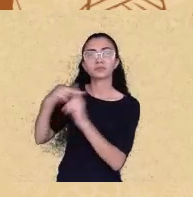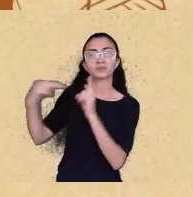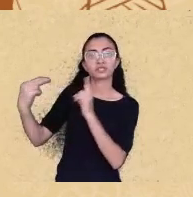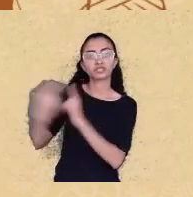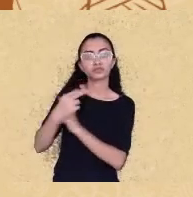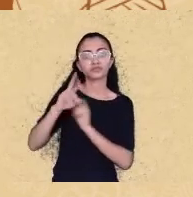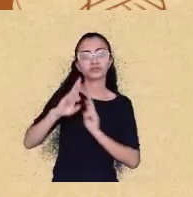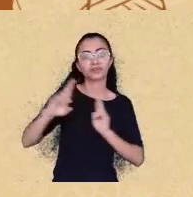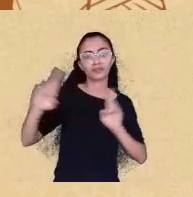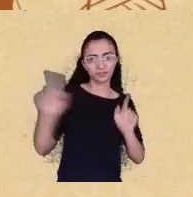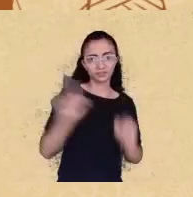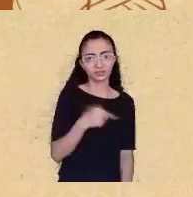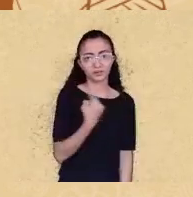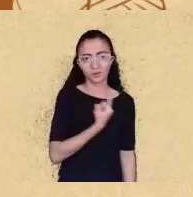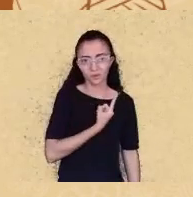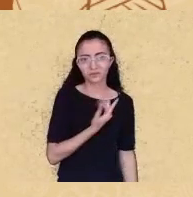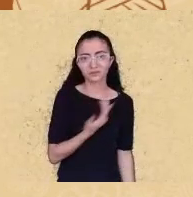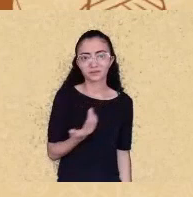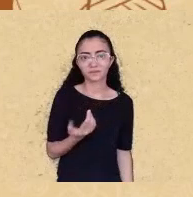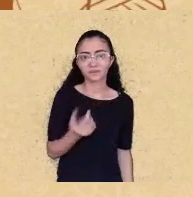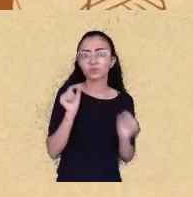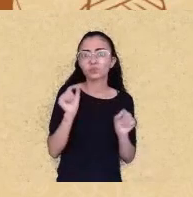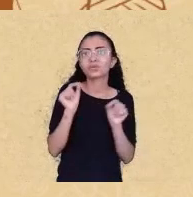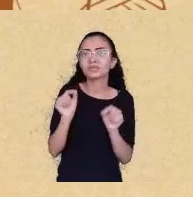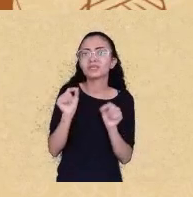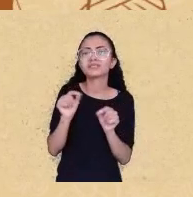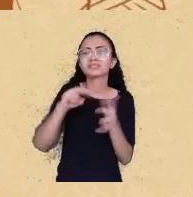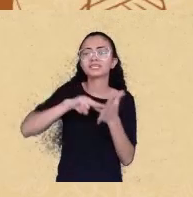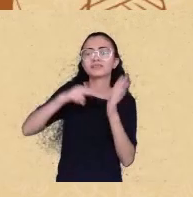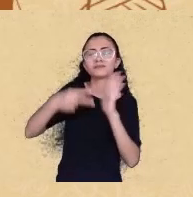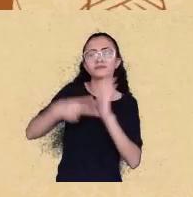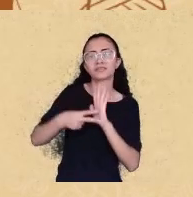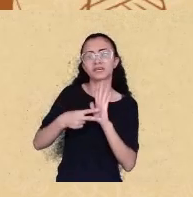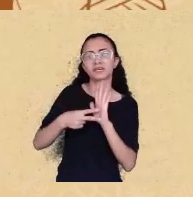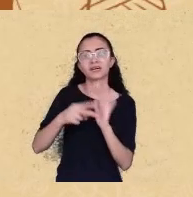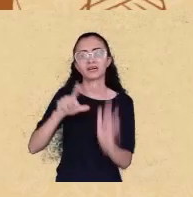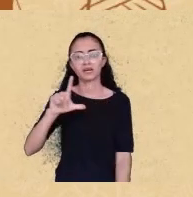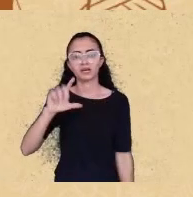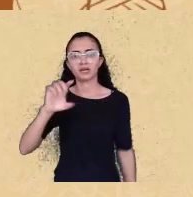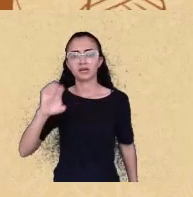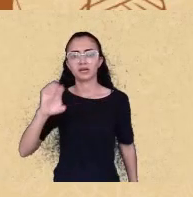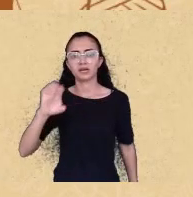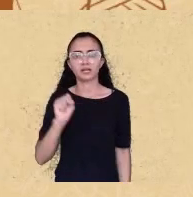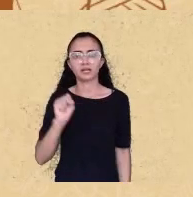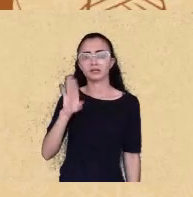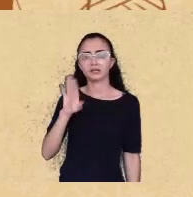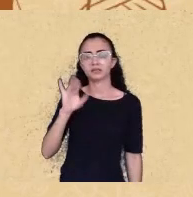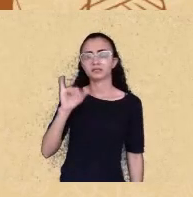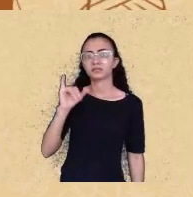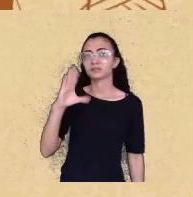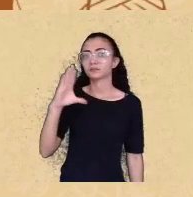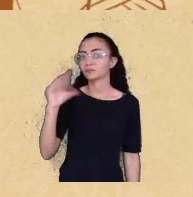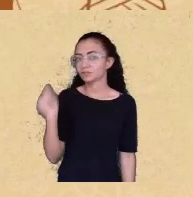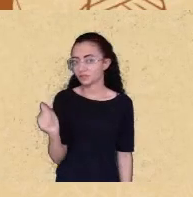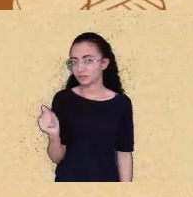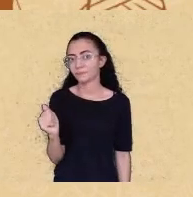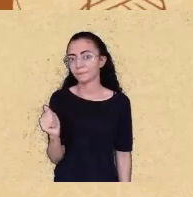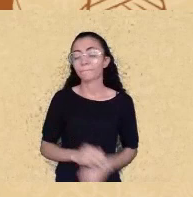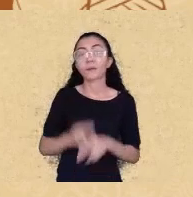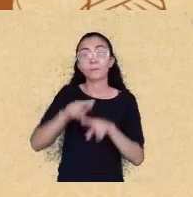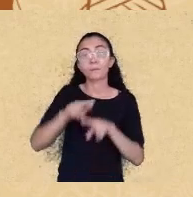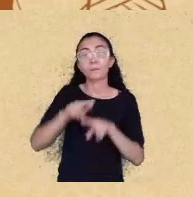nossa contemporânea sobre o que é ser lésbica, por exemplo. Por isso que a gente usou também a ideia da mulher atraída por mulheres.